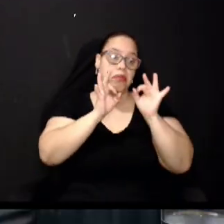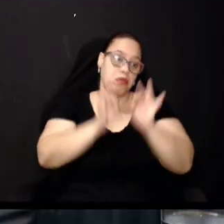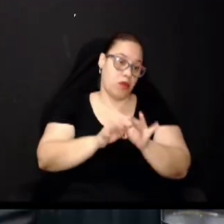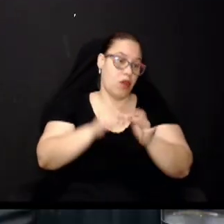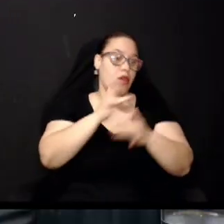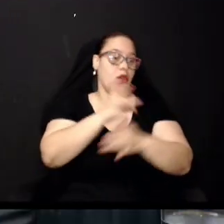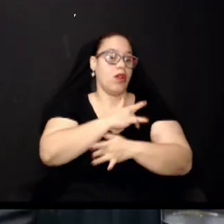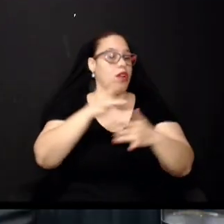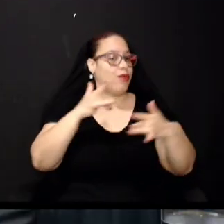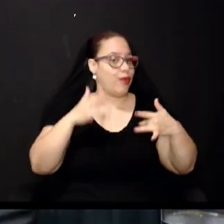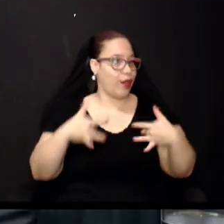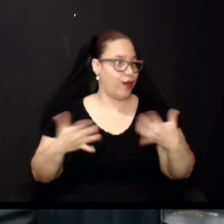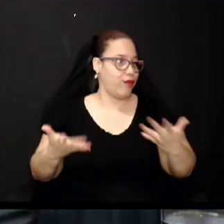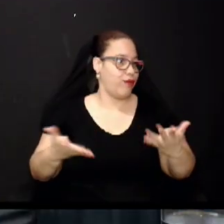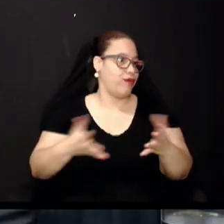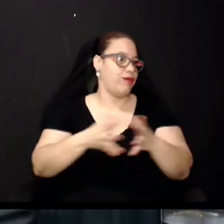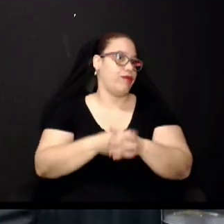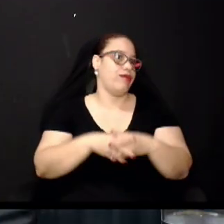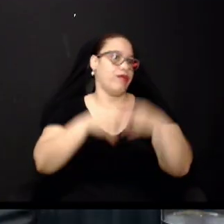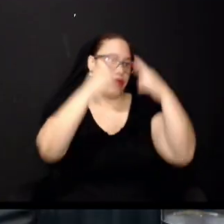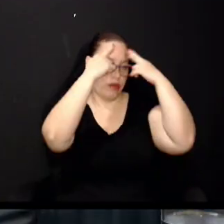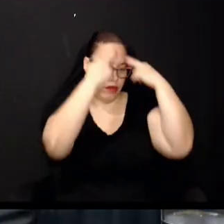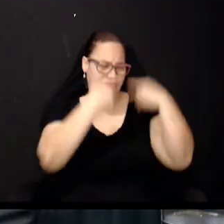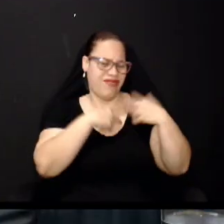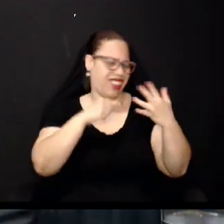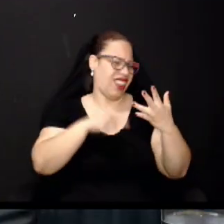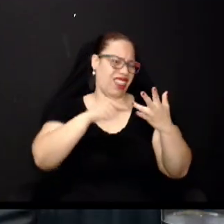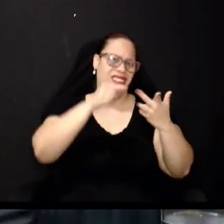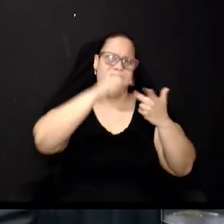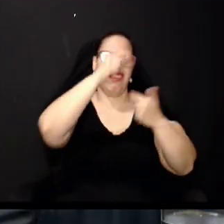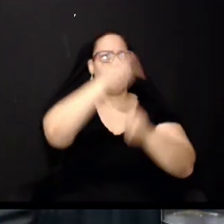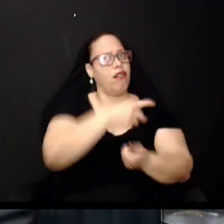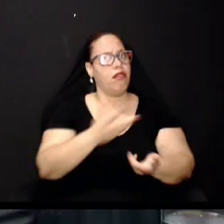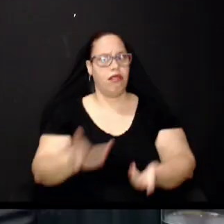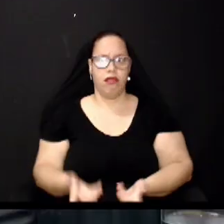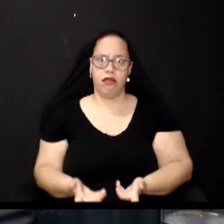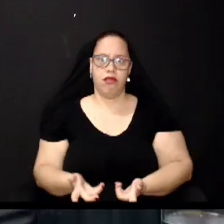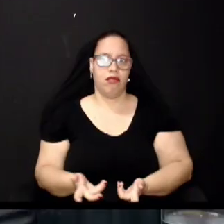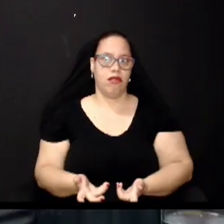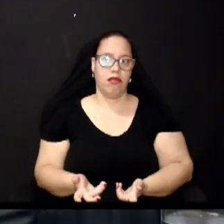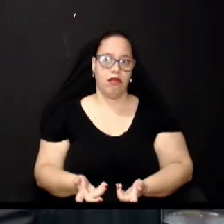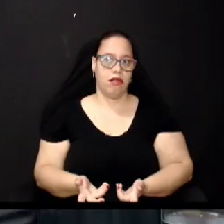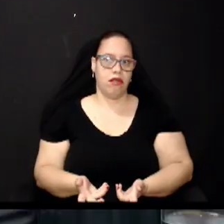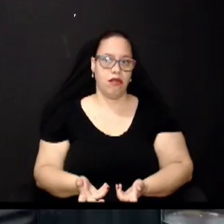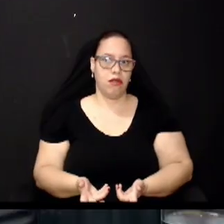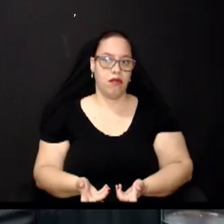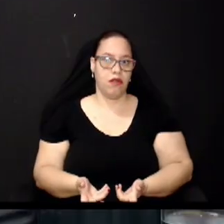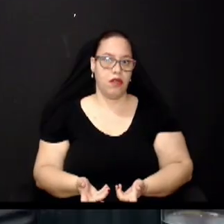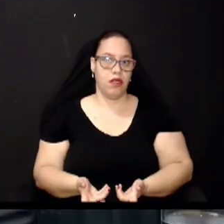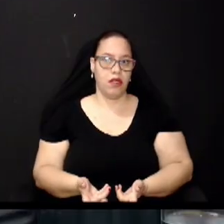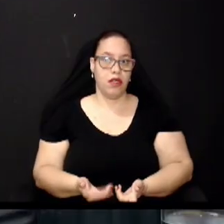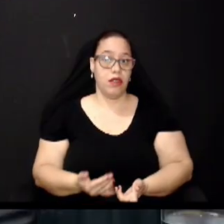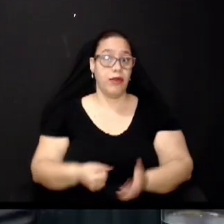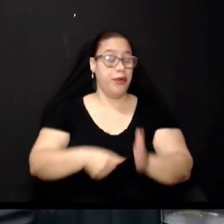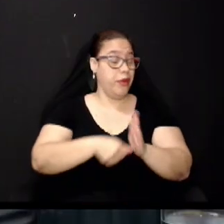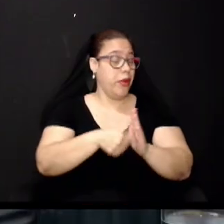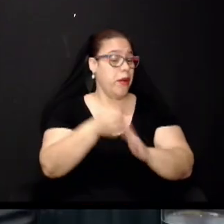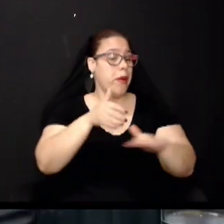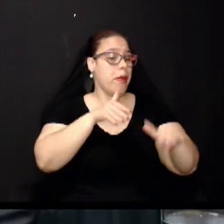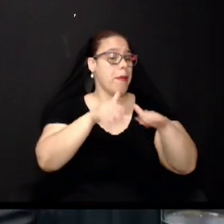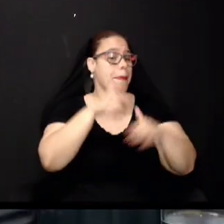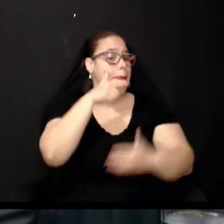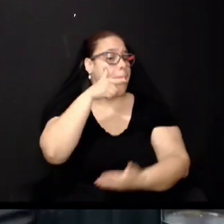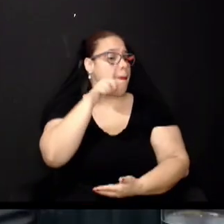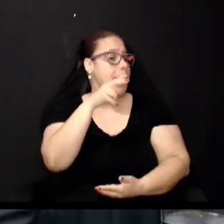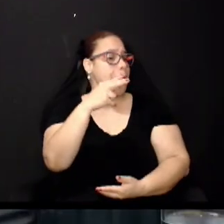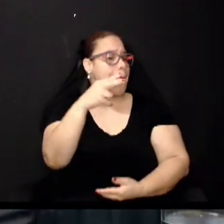a mulher é responsável por tantas outras, né, por tantas outras demandas, e ali é aquele primeiro momento em que ela consegue olhar para